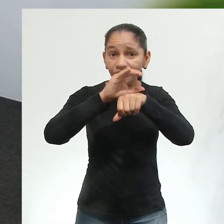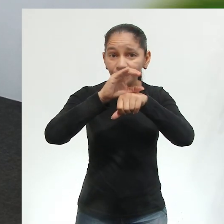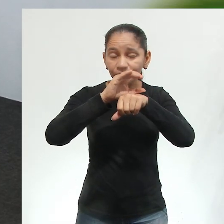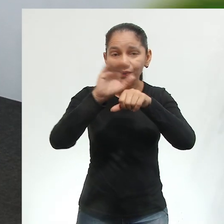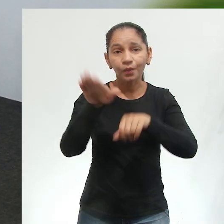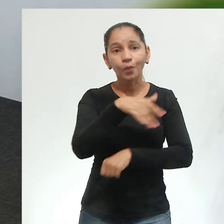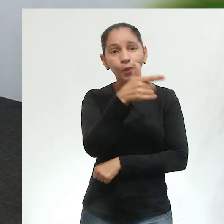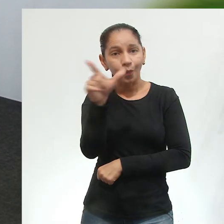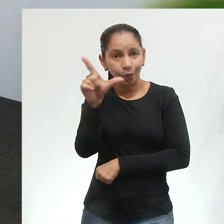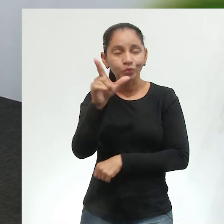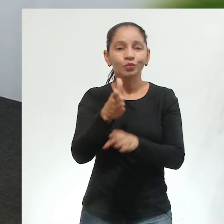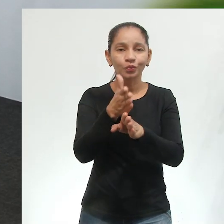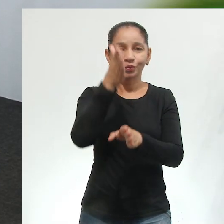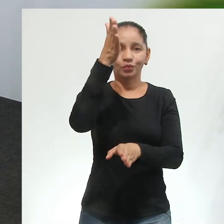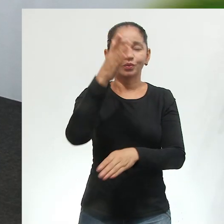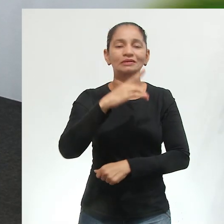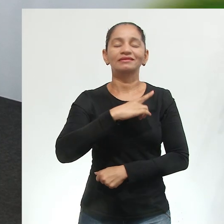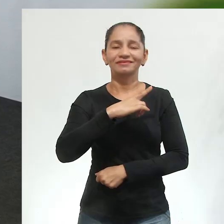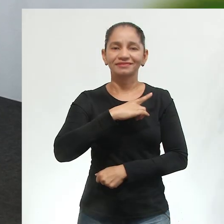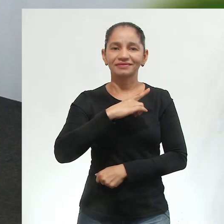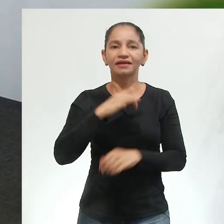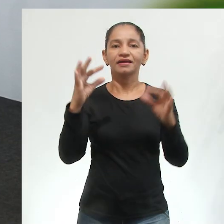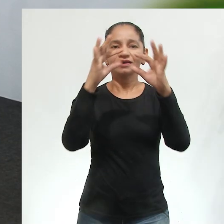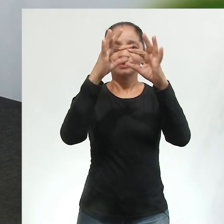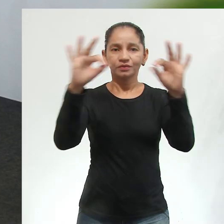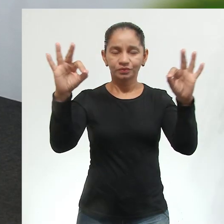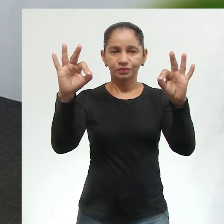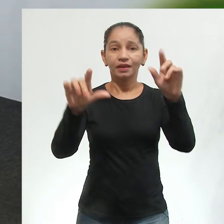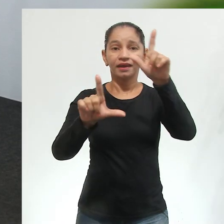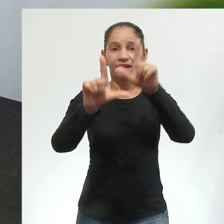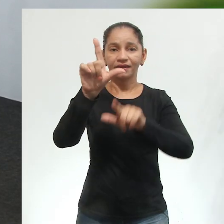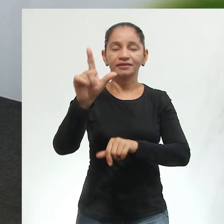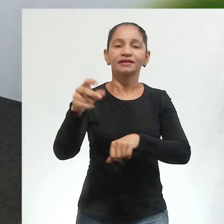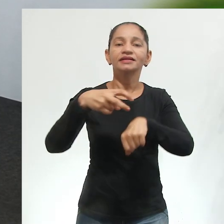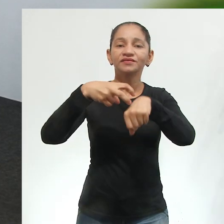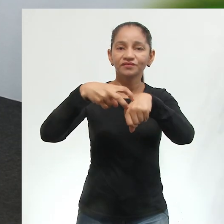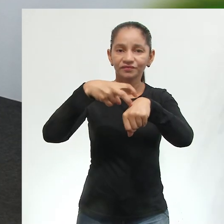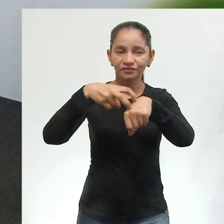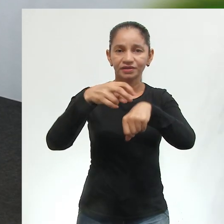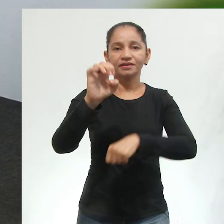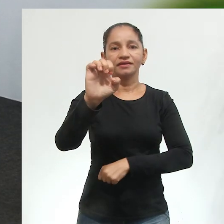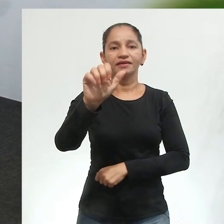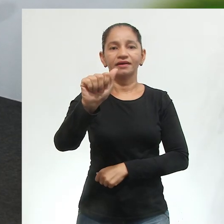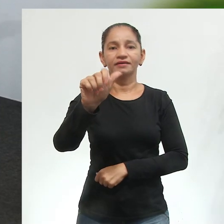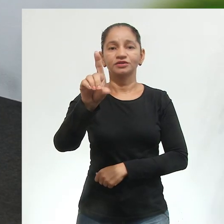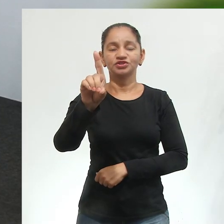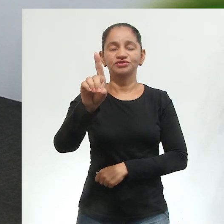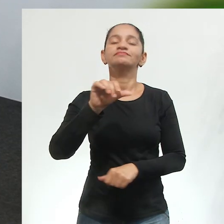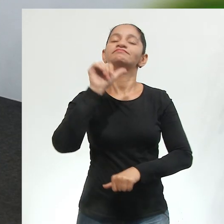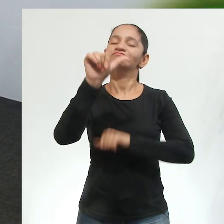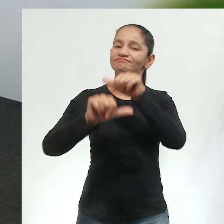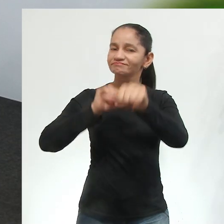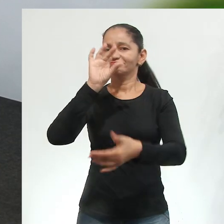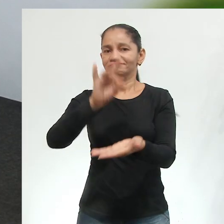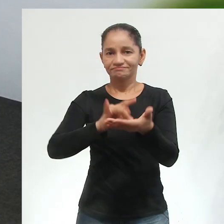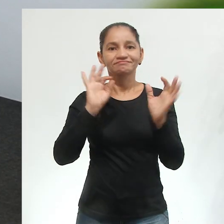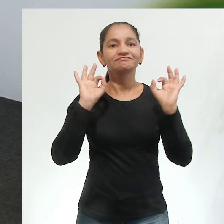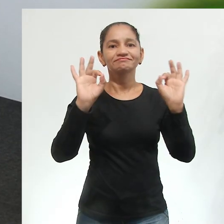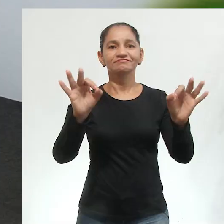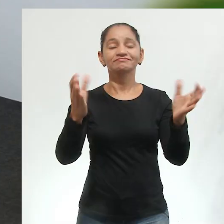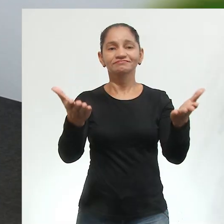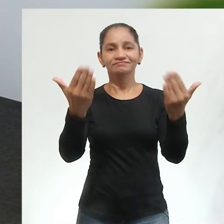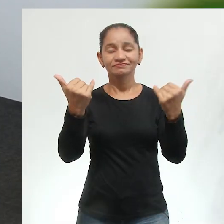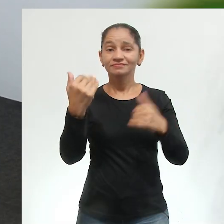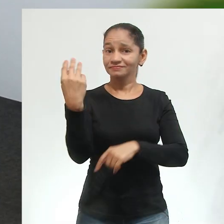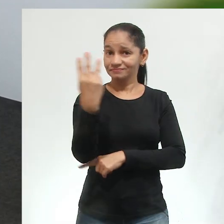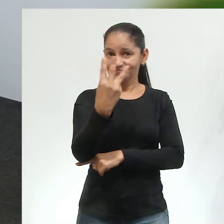e ao meu lado nós temos uma parede escrito em letras verdes EAD, mudando realidades, né? Nós vamos agora